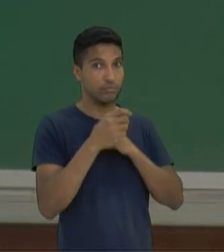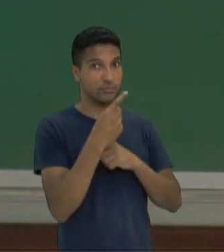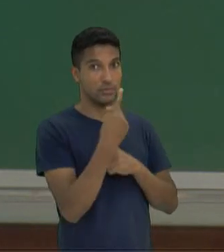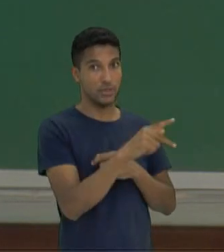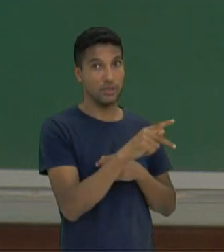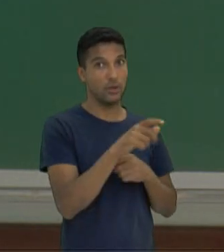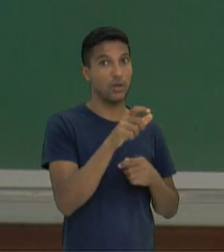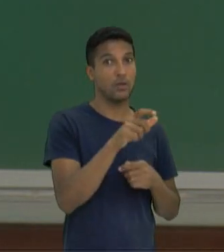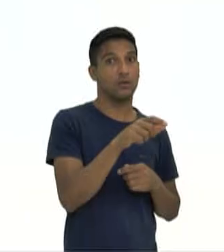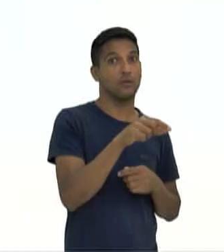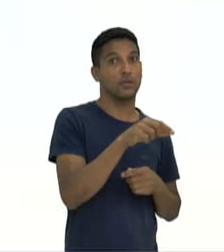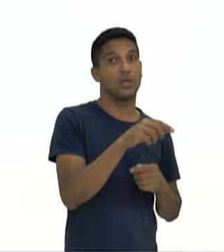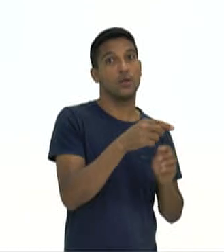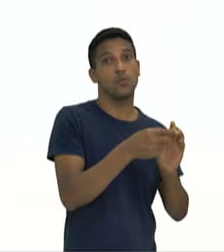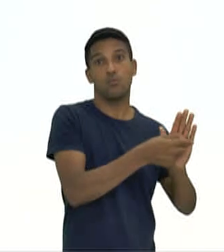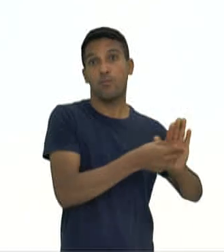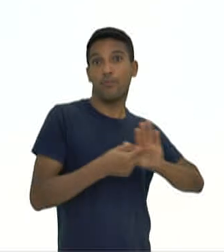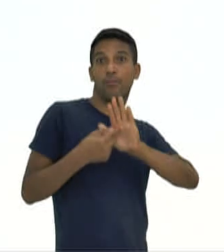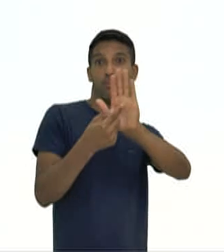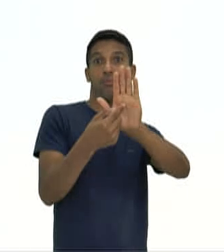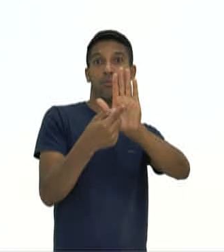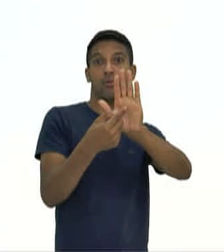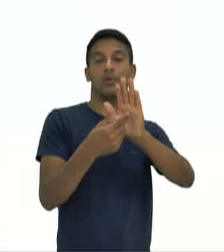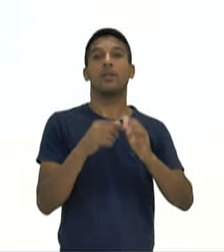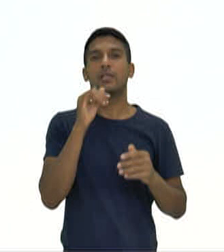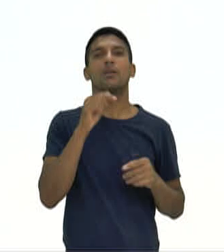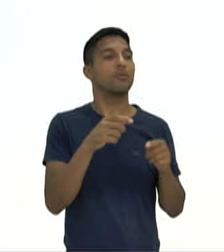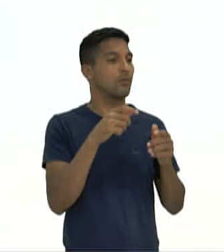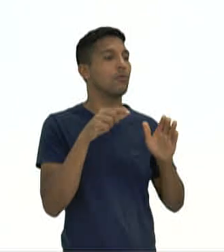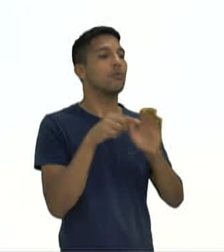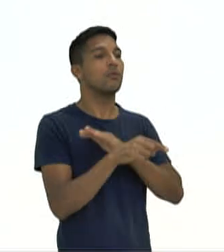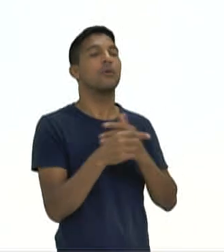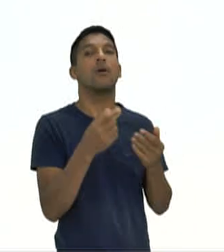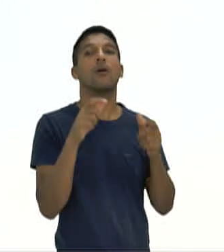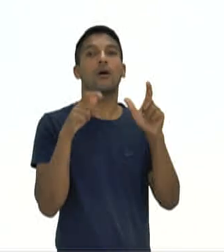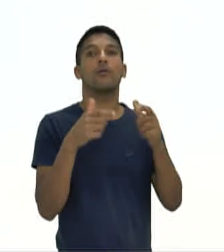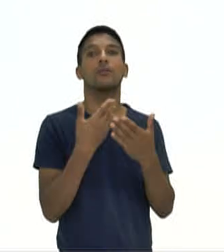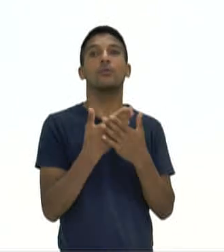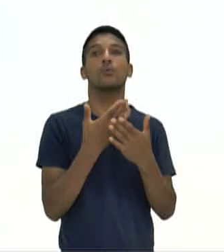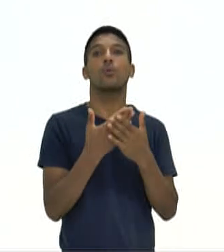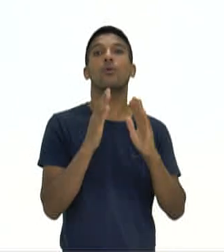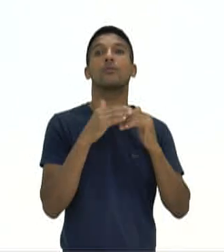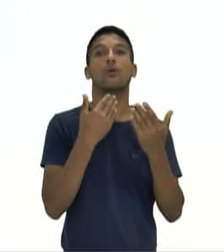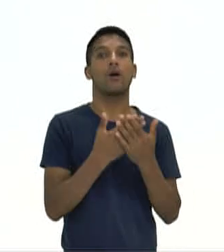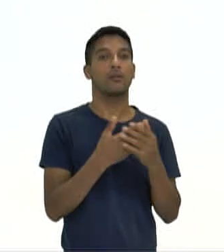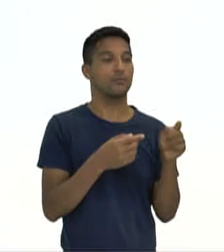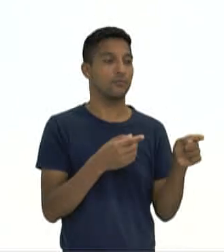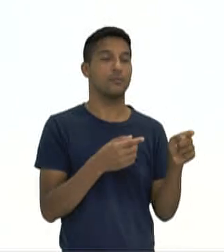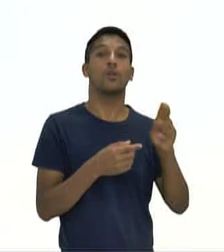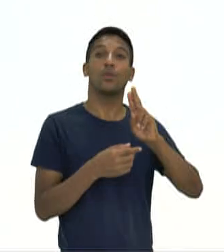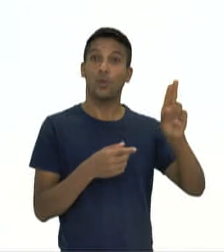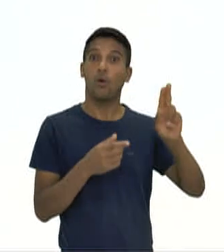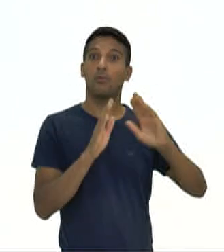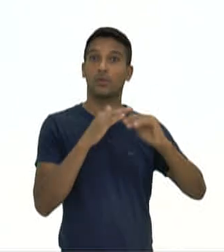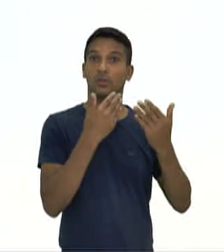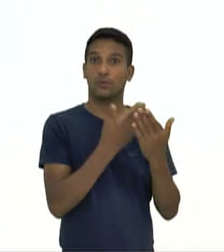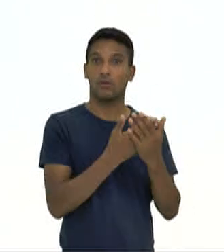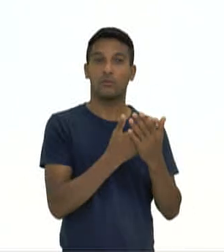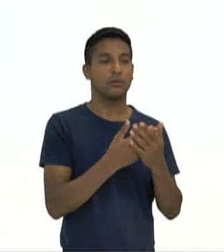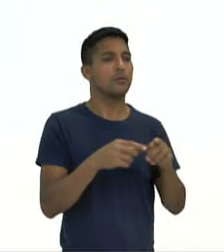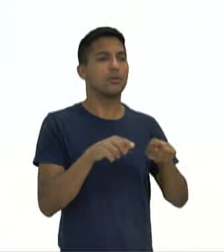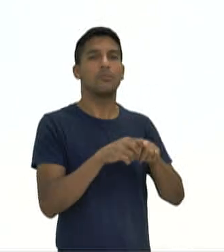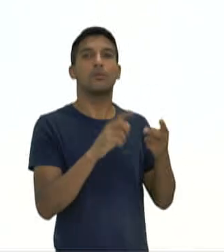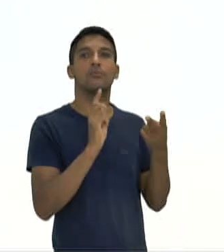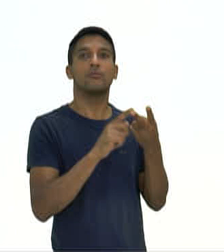abordar. Estudou no colégio, o nome do colégio que essa pessoa estudou, formou-se em que, se ela tem um curso técnico,